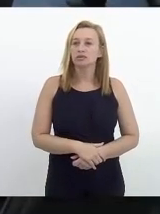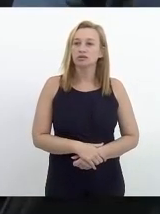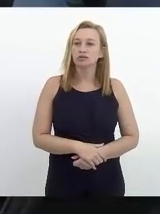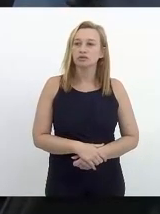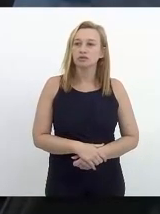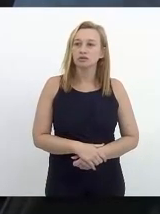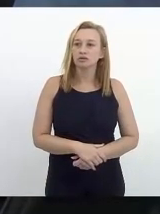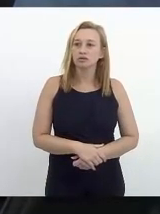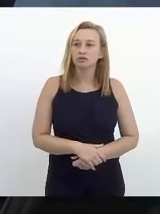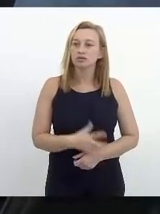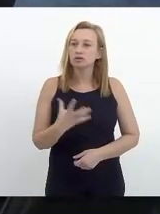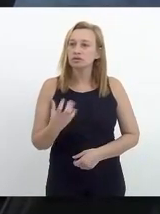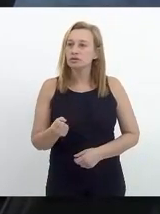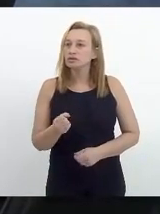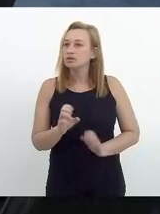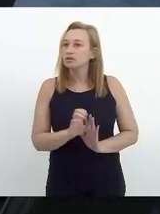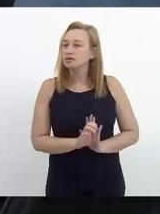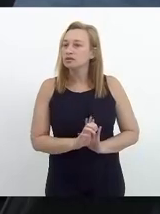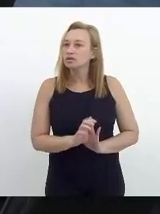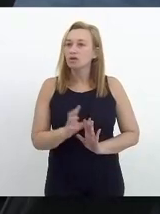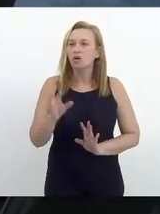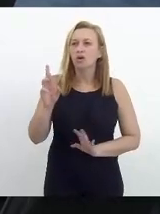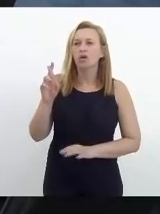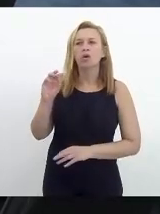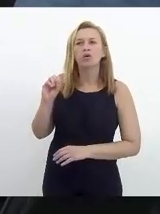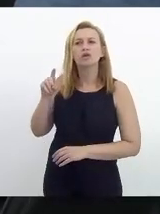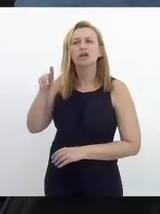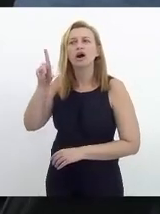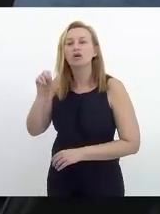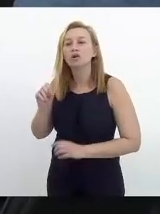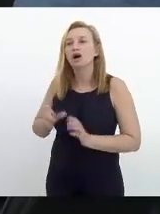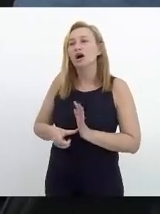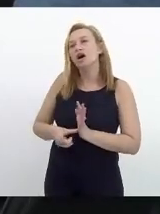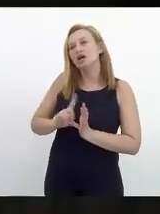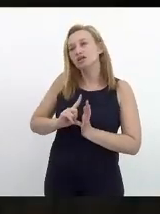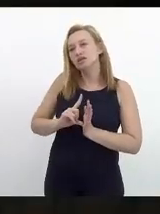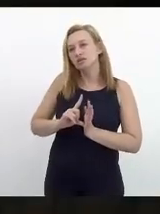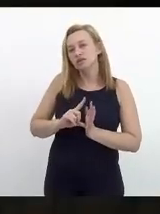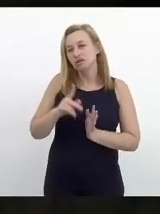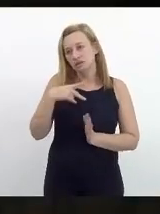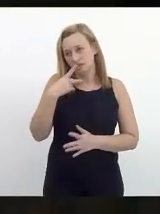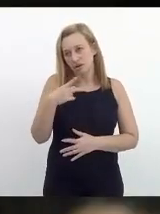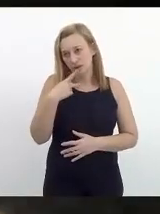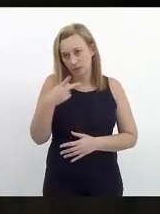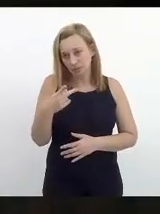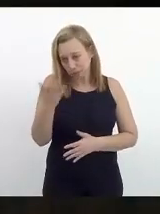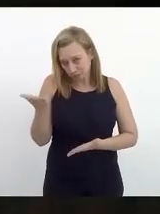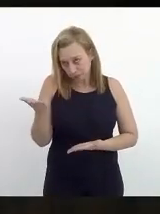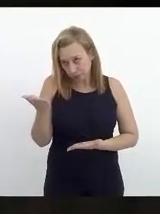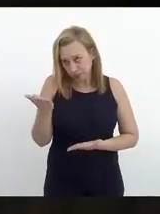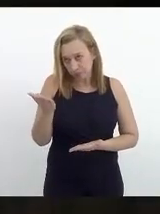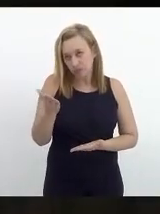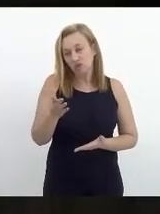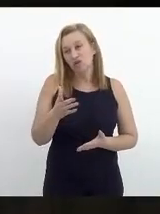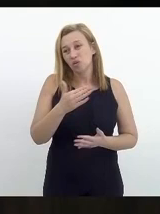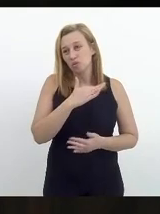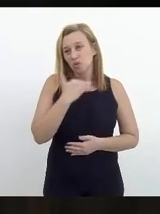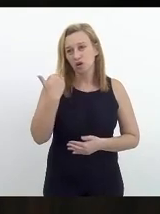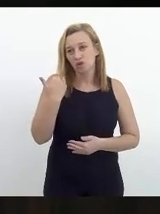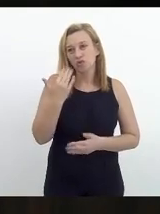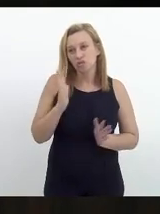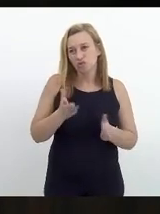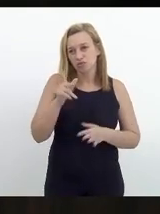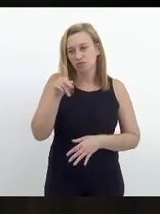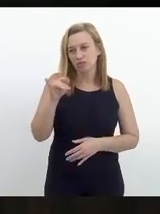Você viu a emenda? Falar nisso, Ronaldo. Antes de Vossa Excelência não aparecer, faleceu hoje o pai do